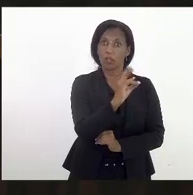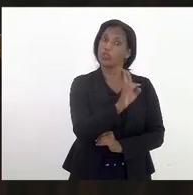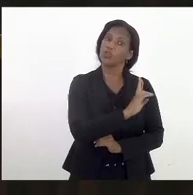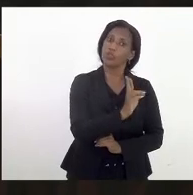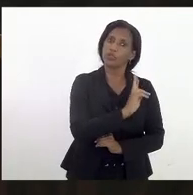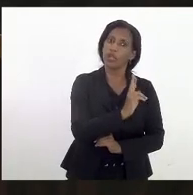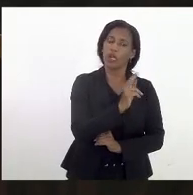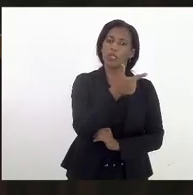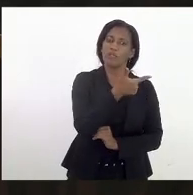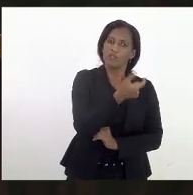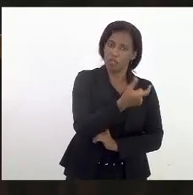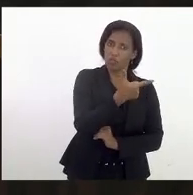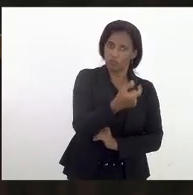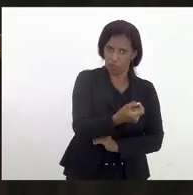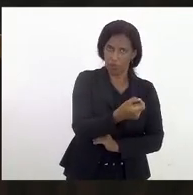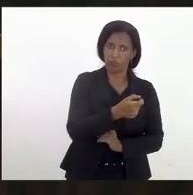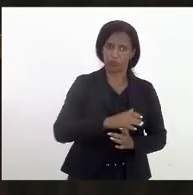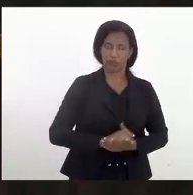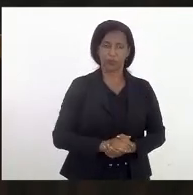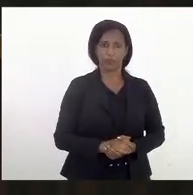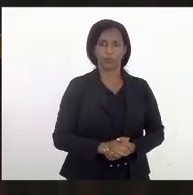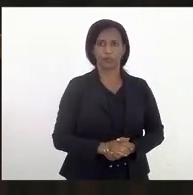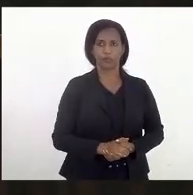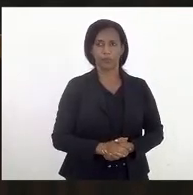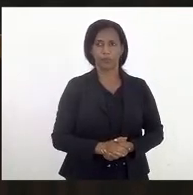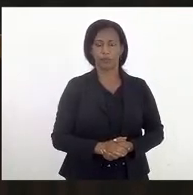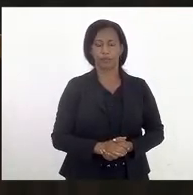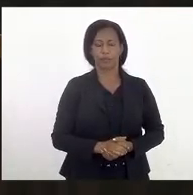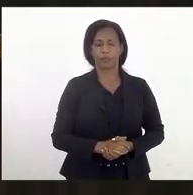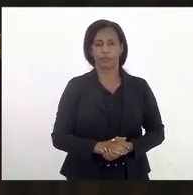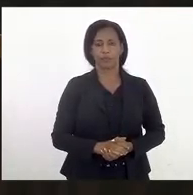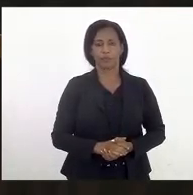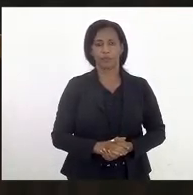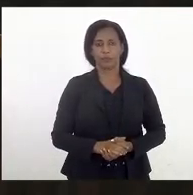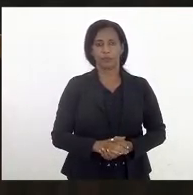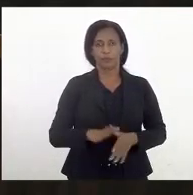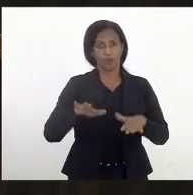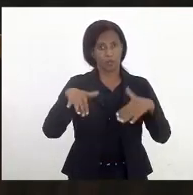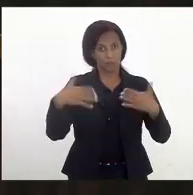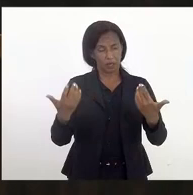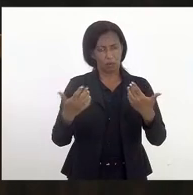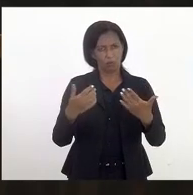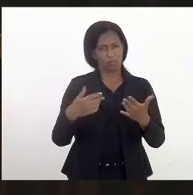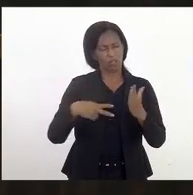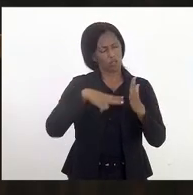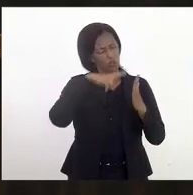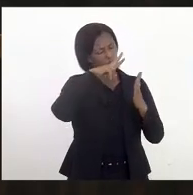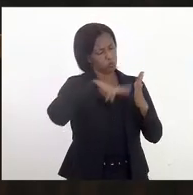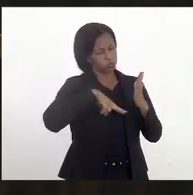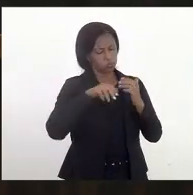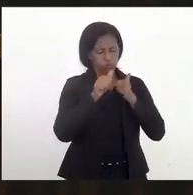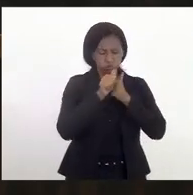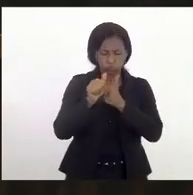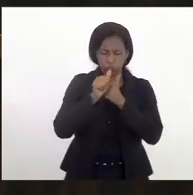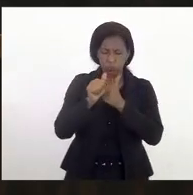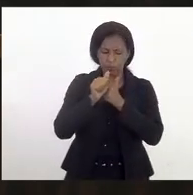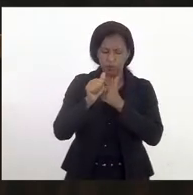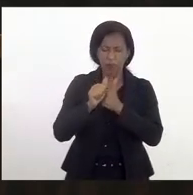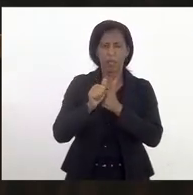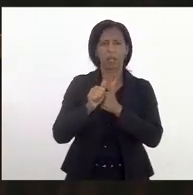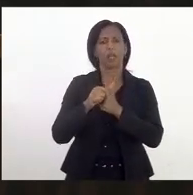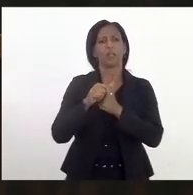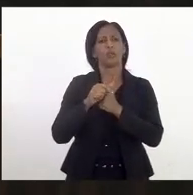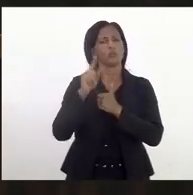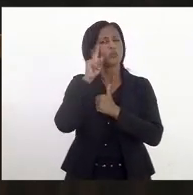no ano de 2020 então a gente acompanha diariamente arrecadação a gente volta coisas